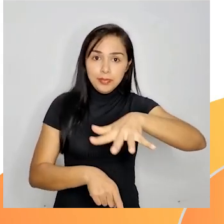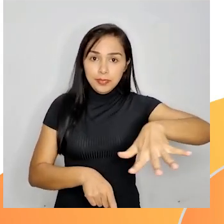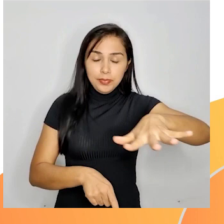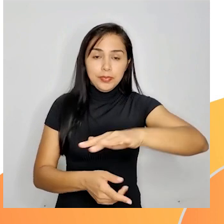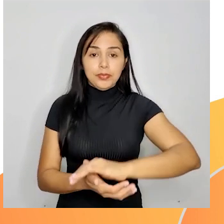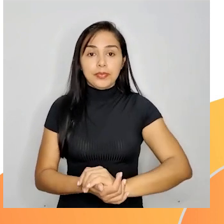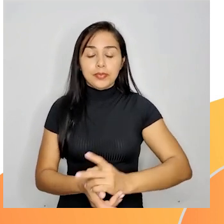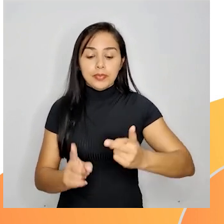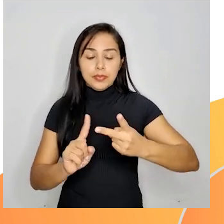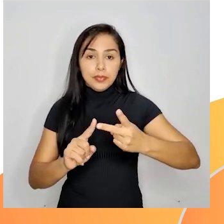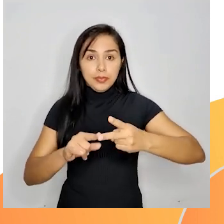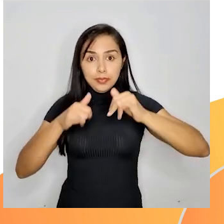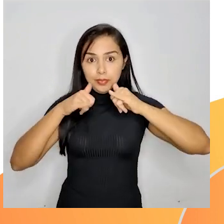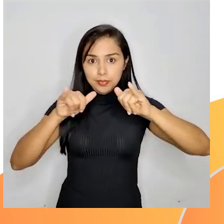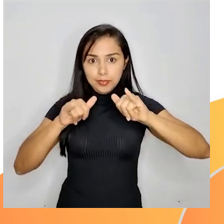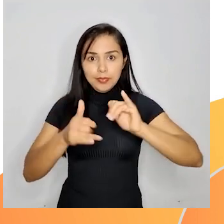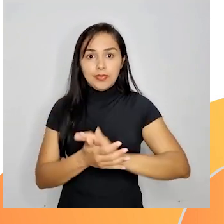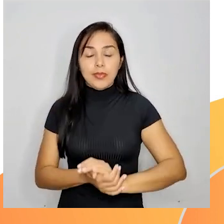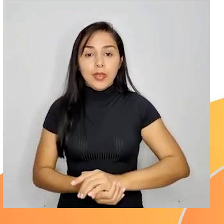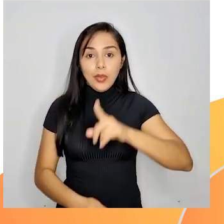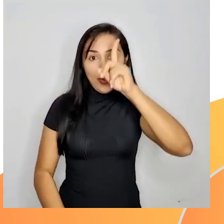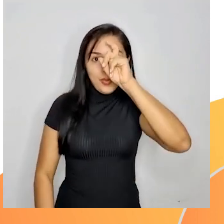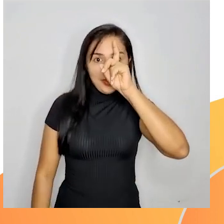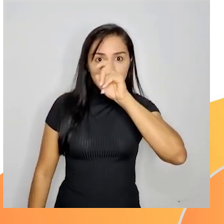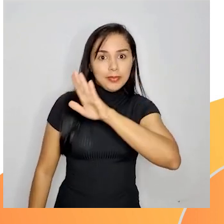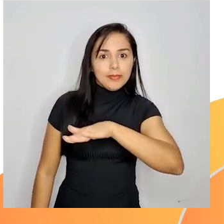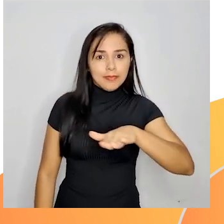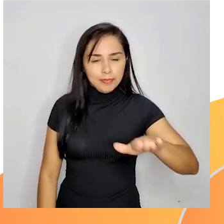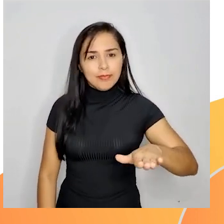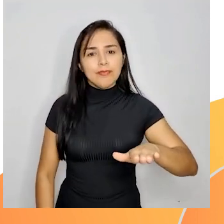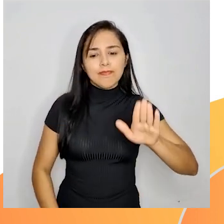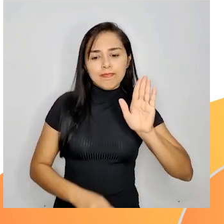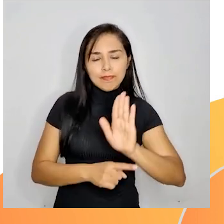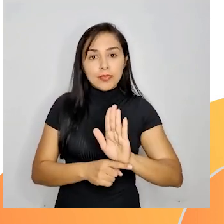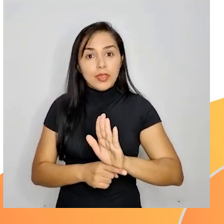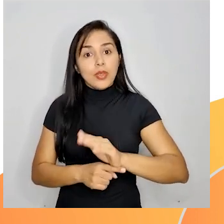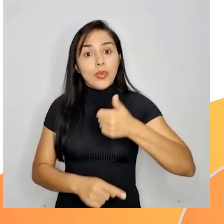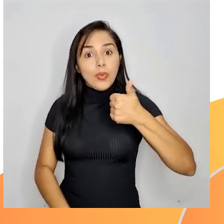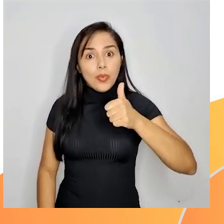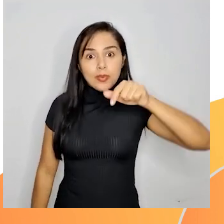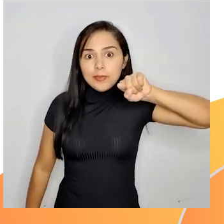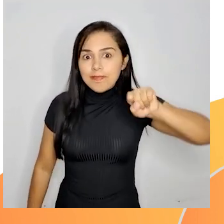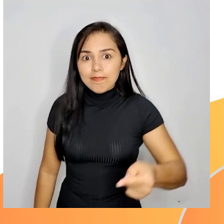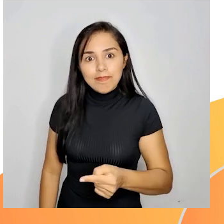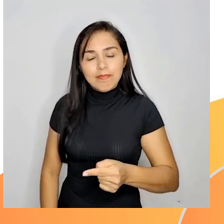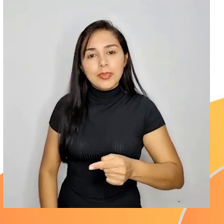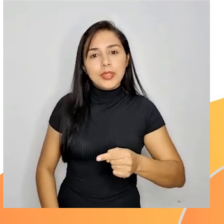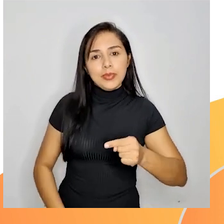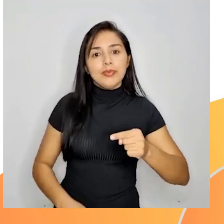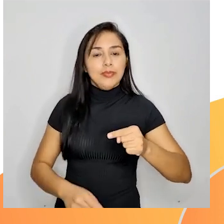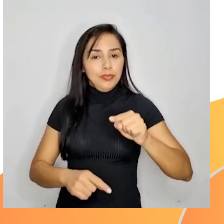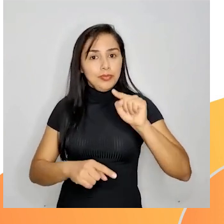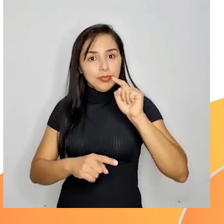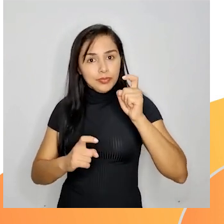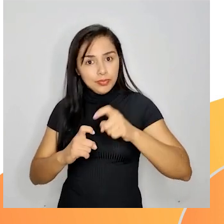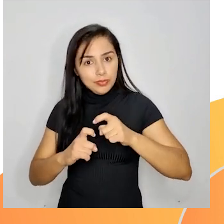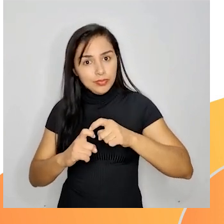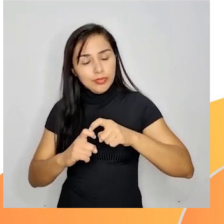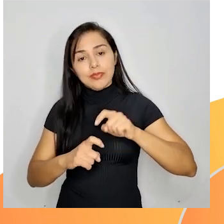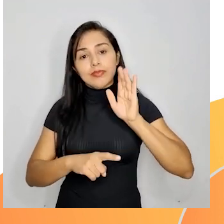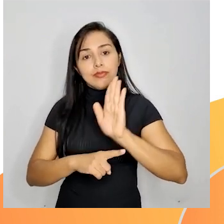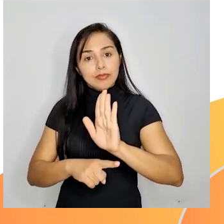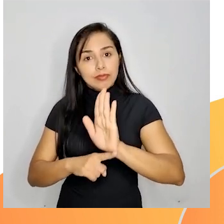Socorrinho realizou mais de 11 mil atendimentos em 4 meses. Todas as vezes que você ler uma